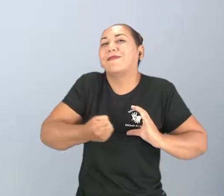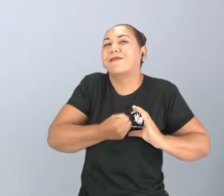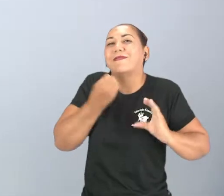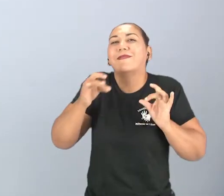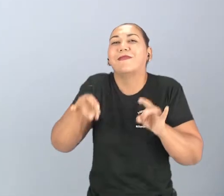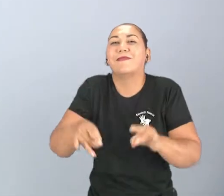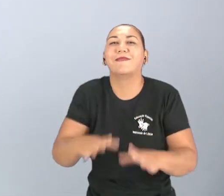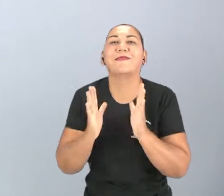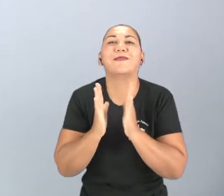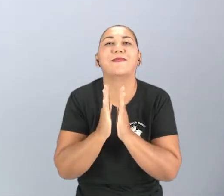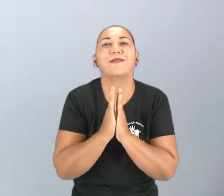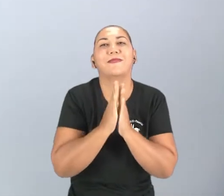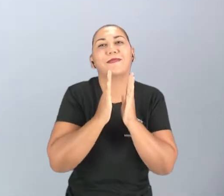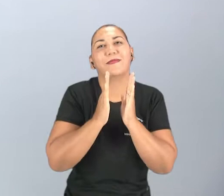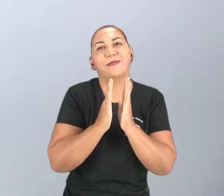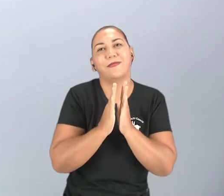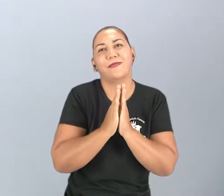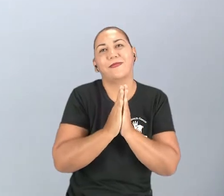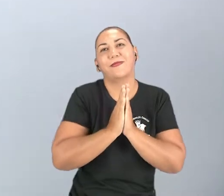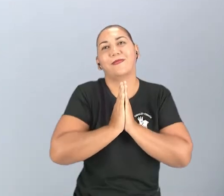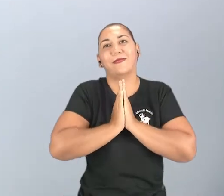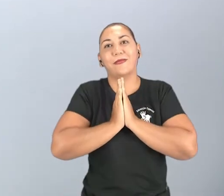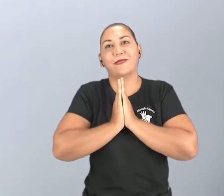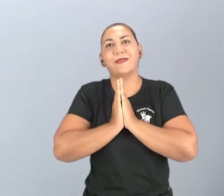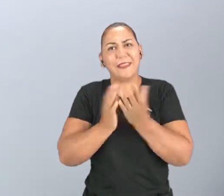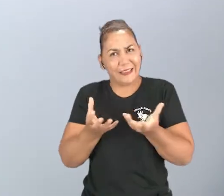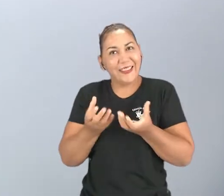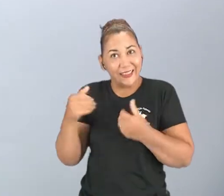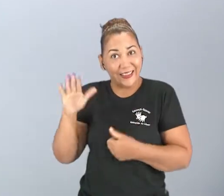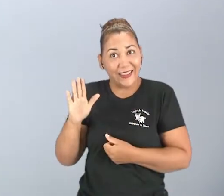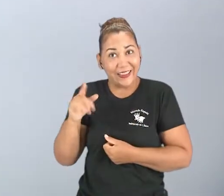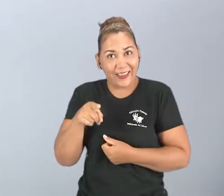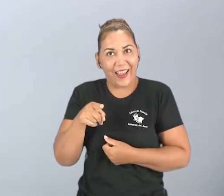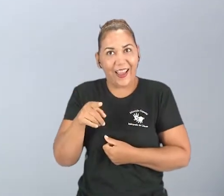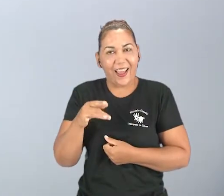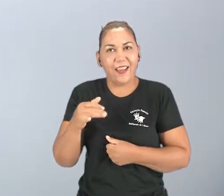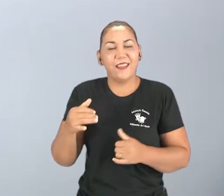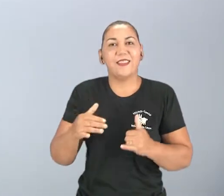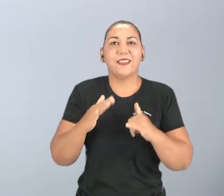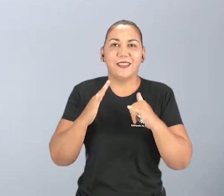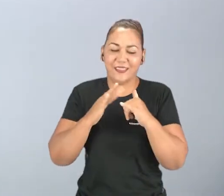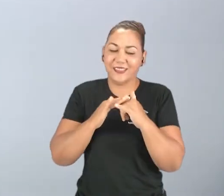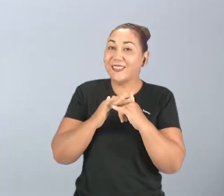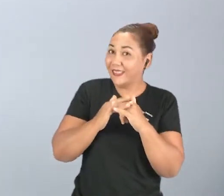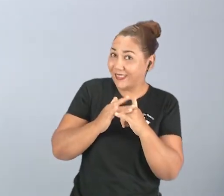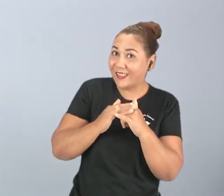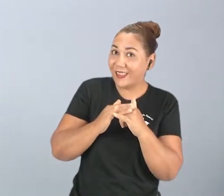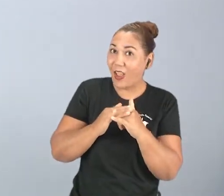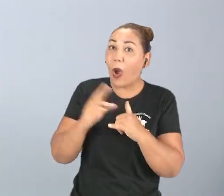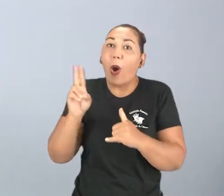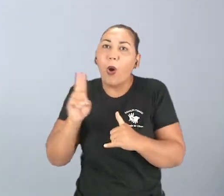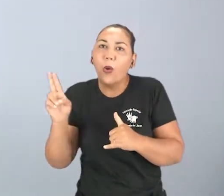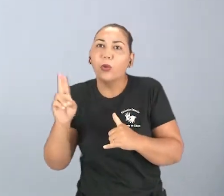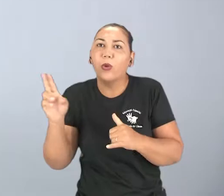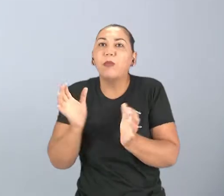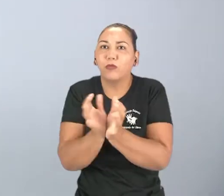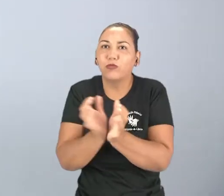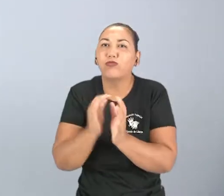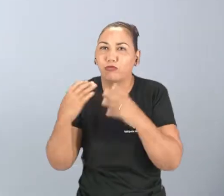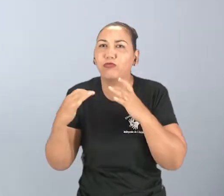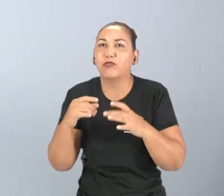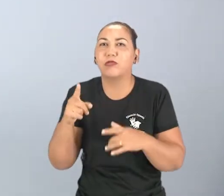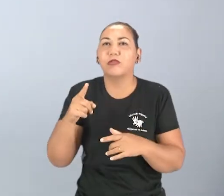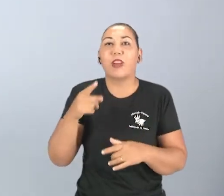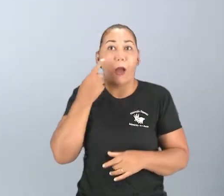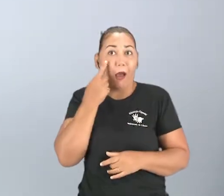última oração. Quer mais? Vamos lá no YouTube, né? Coloca o nome da banda, vamos lá, aí conferir, deixar